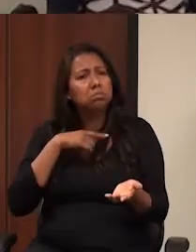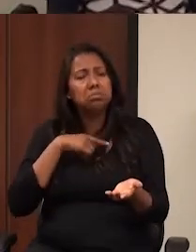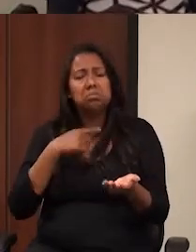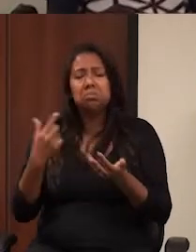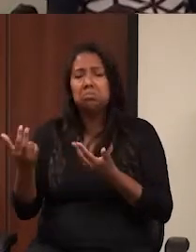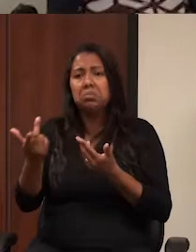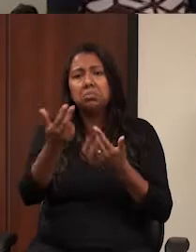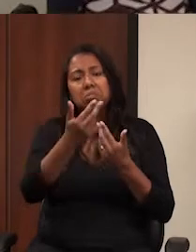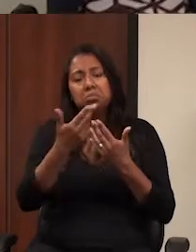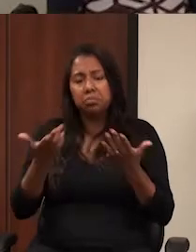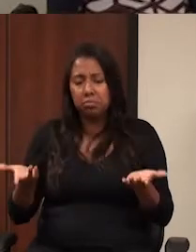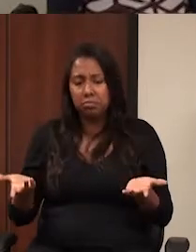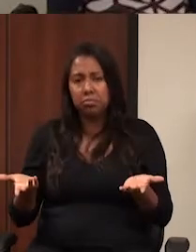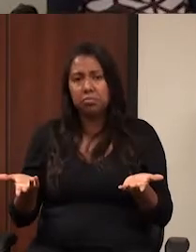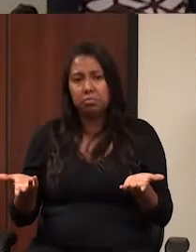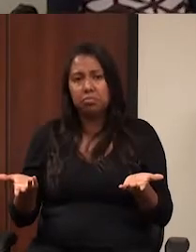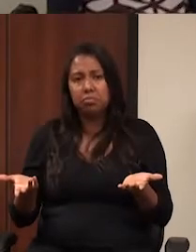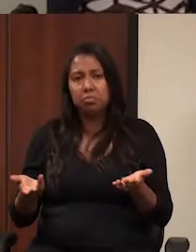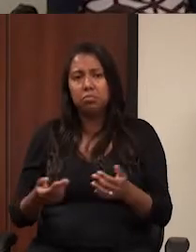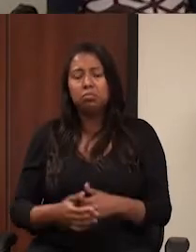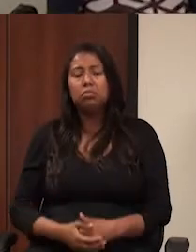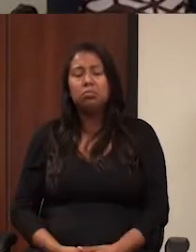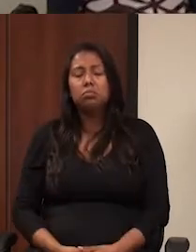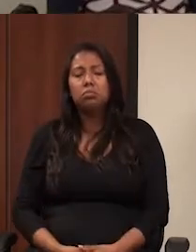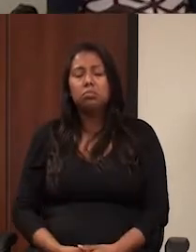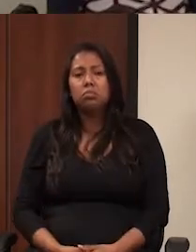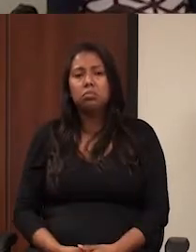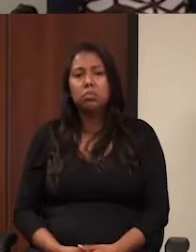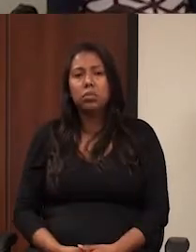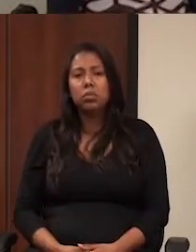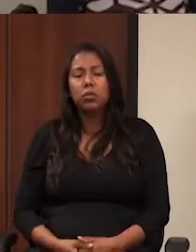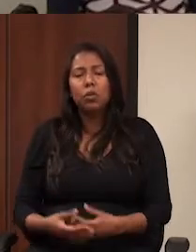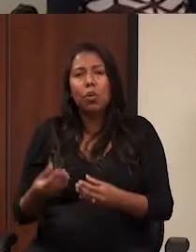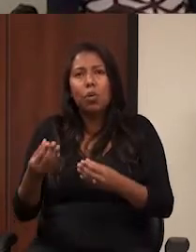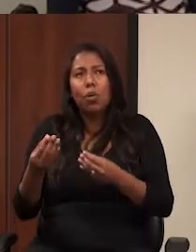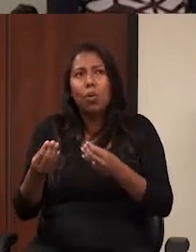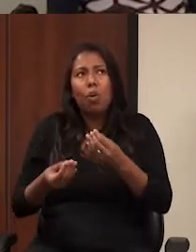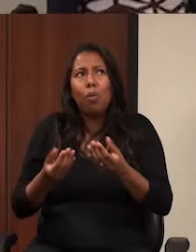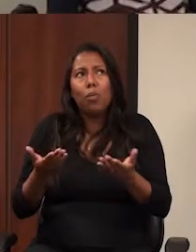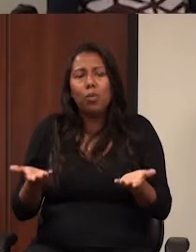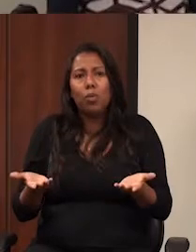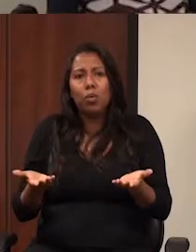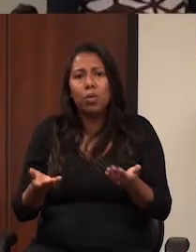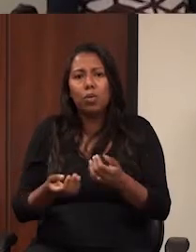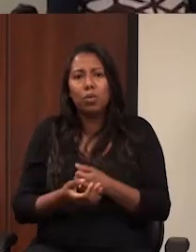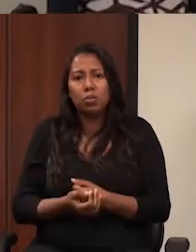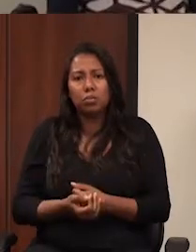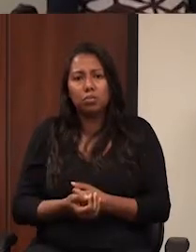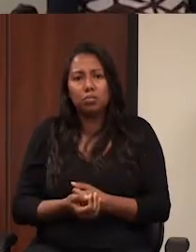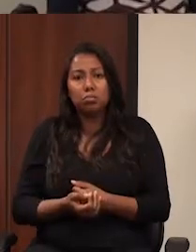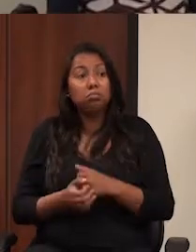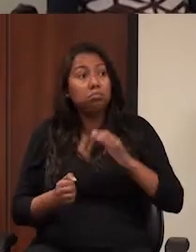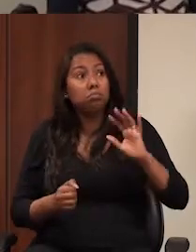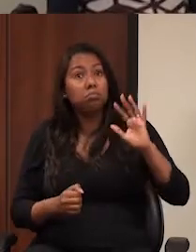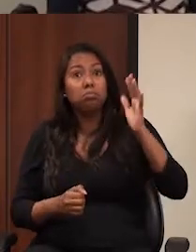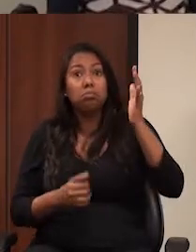tem vontades, como é que, em tese, sim, em tese não, na prática está sendo tratado os casos onde